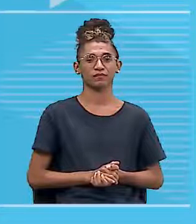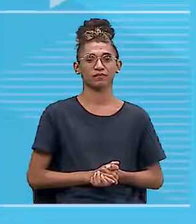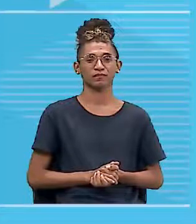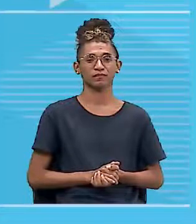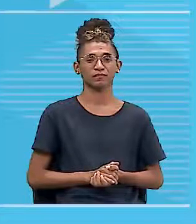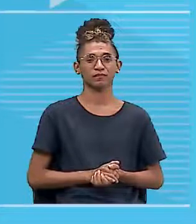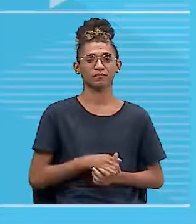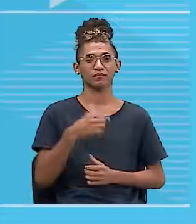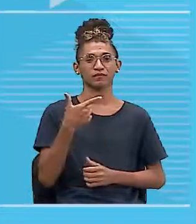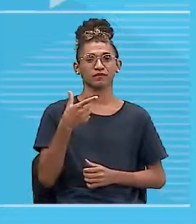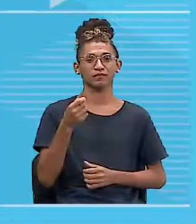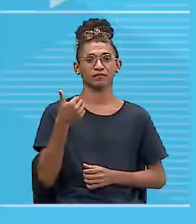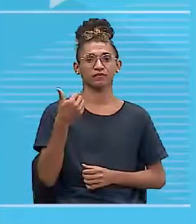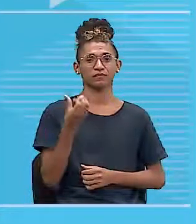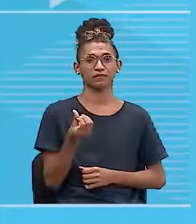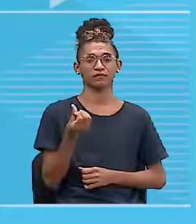2016